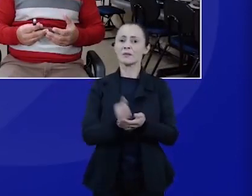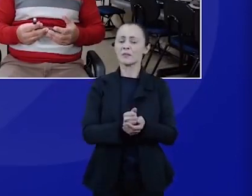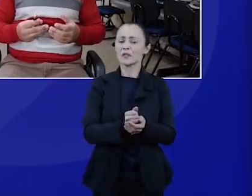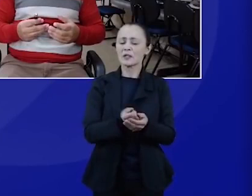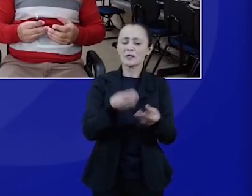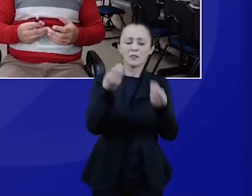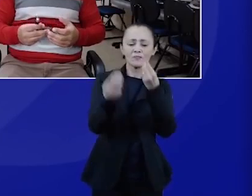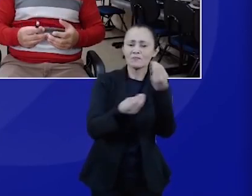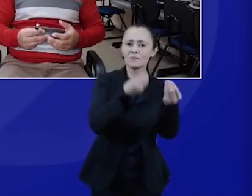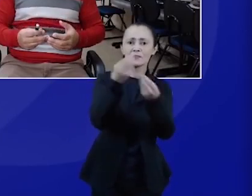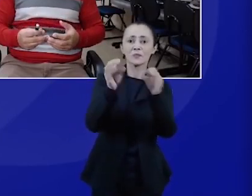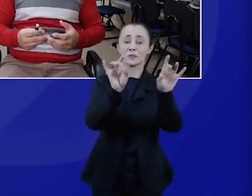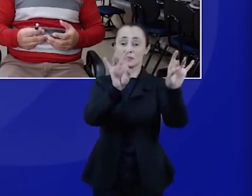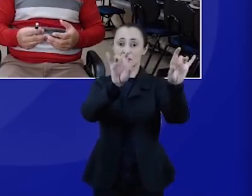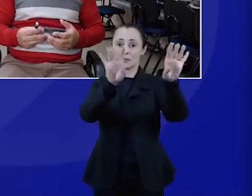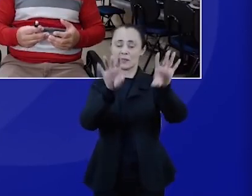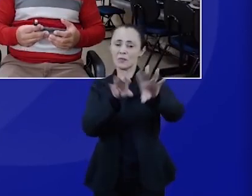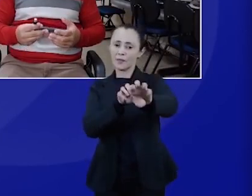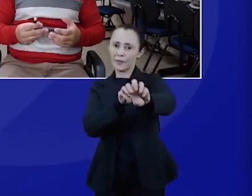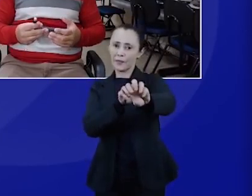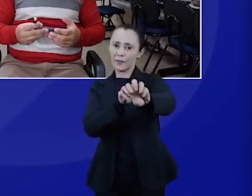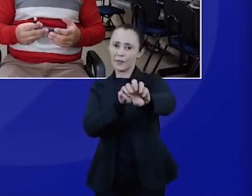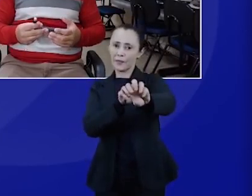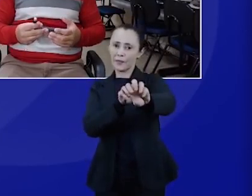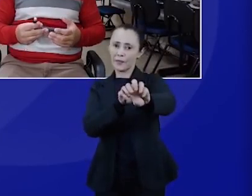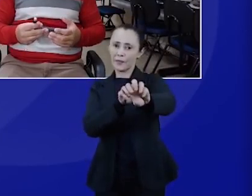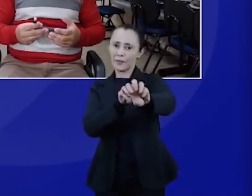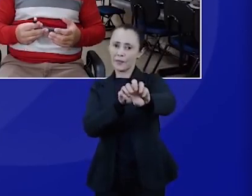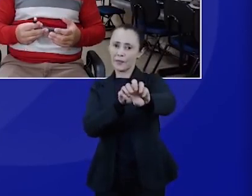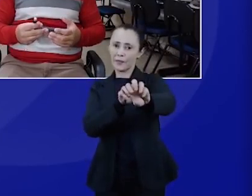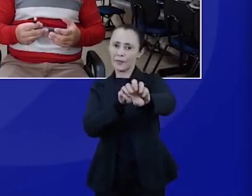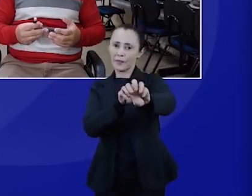especializadas da educação.